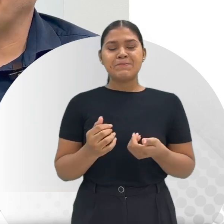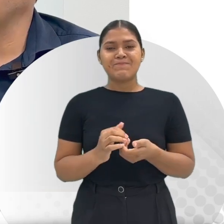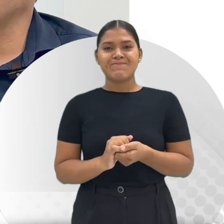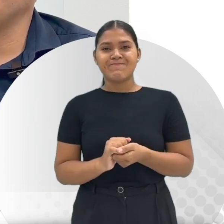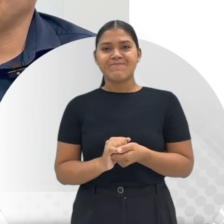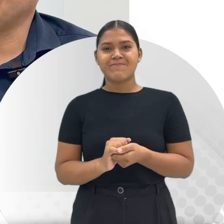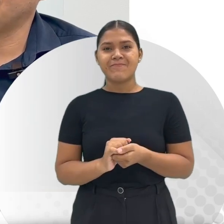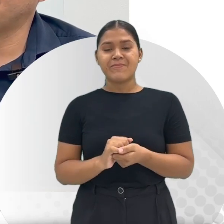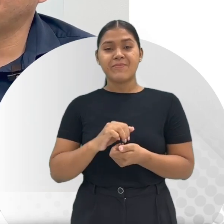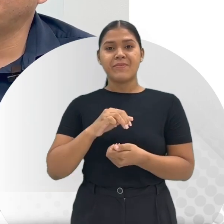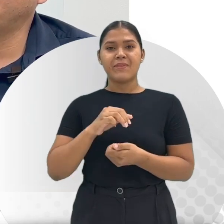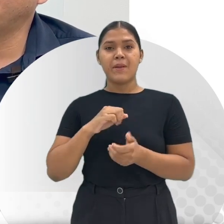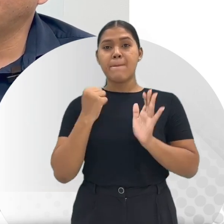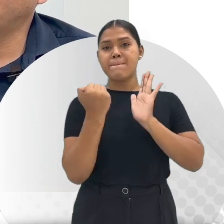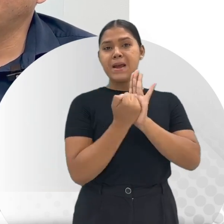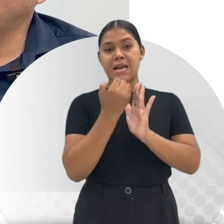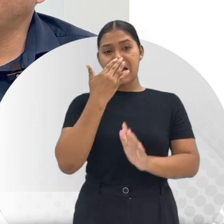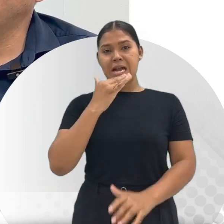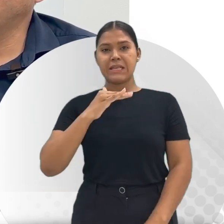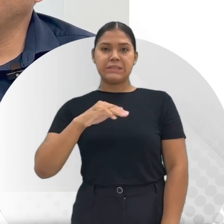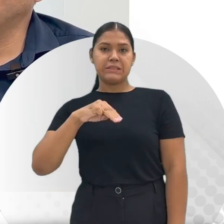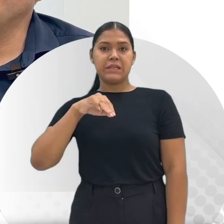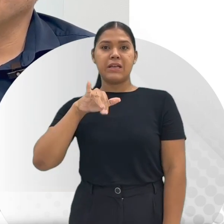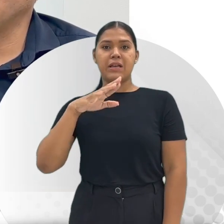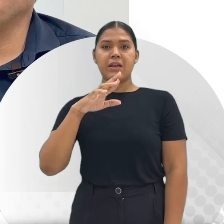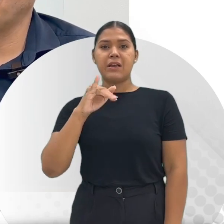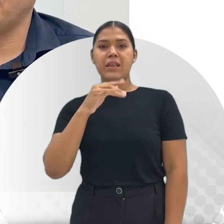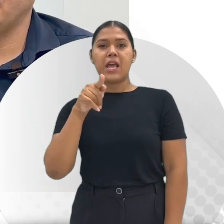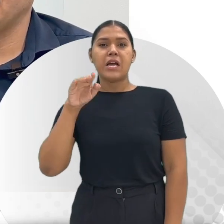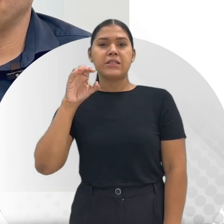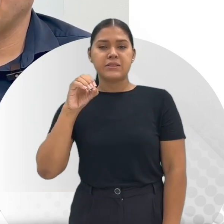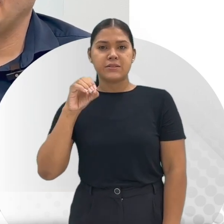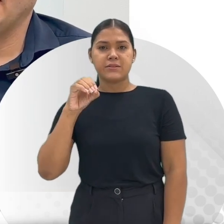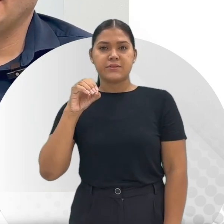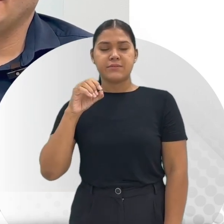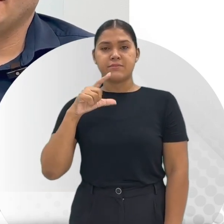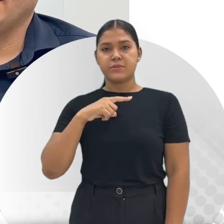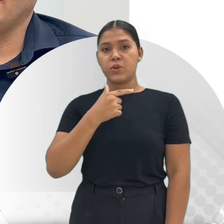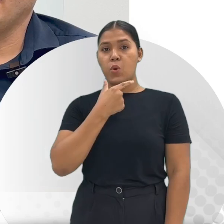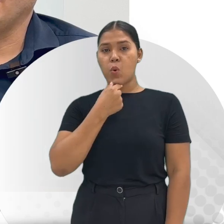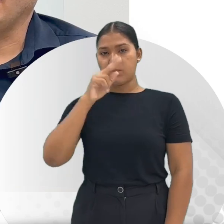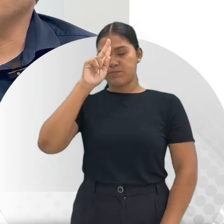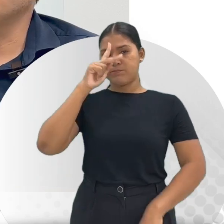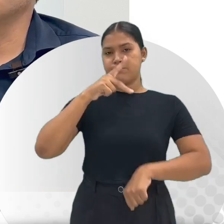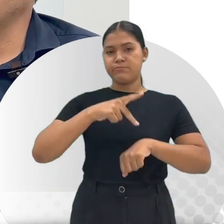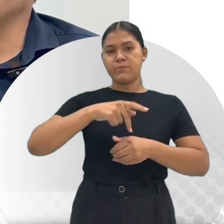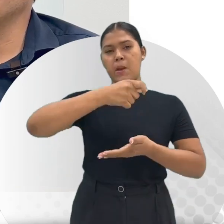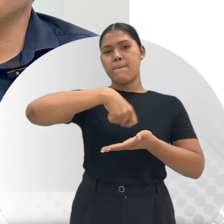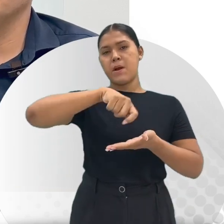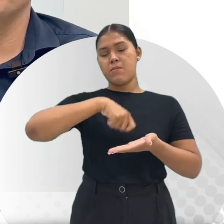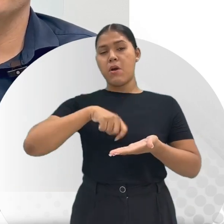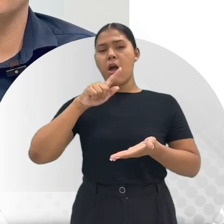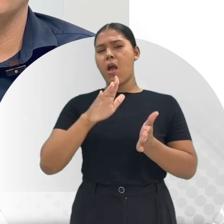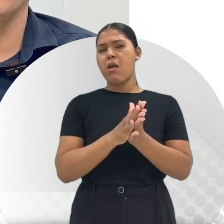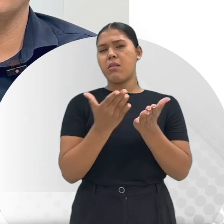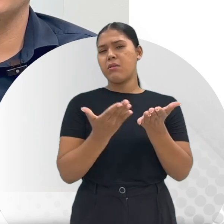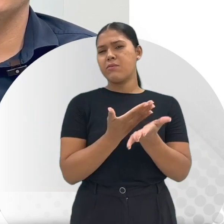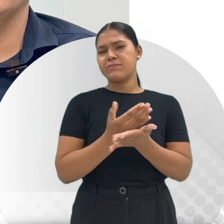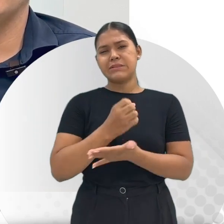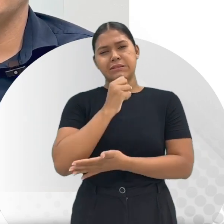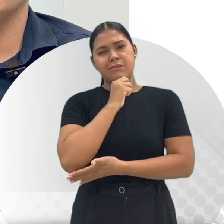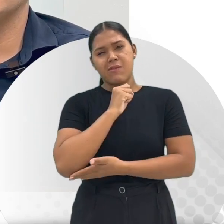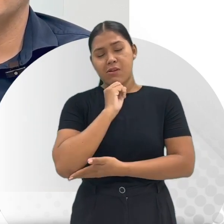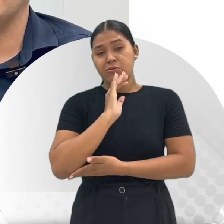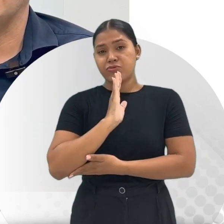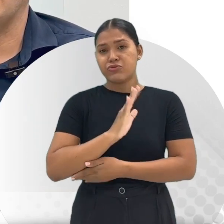A Máquina das Crianças. Ah, que bacana. De qual autor que é? Seymour Papert. Bacana. É um livro extremamente antigo, né, mas